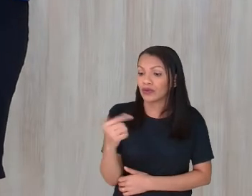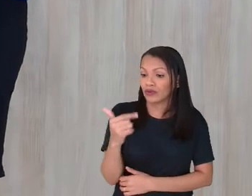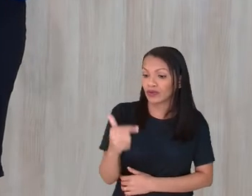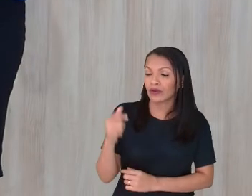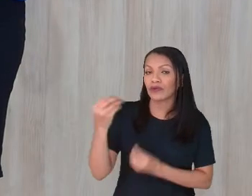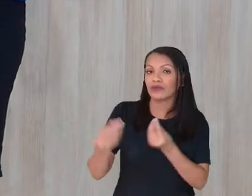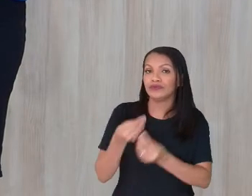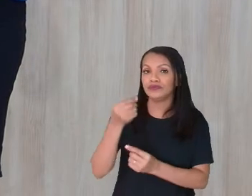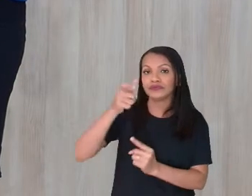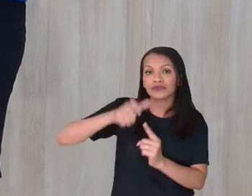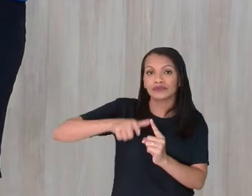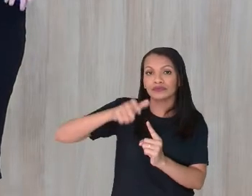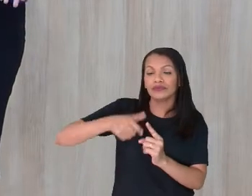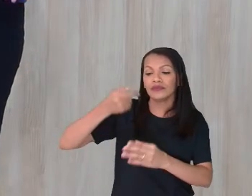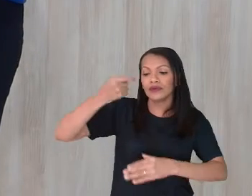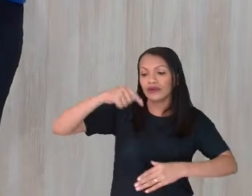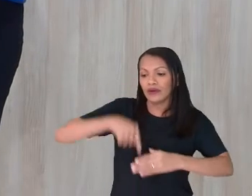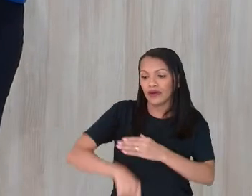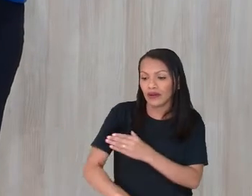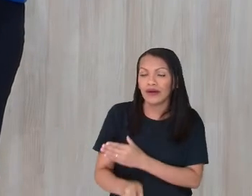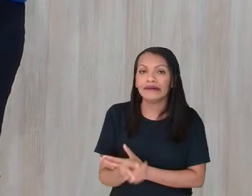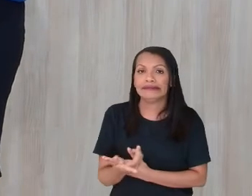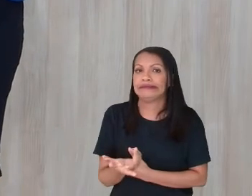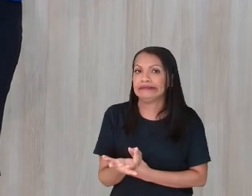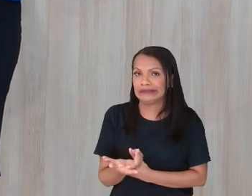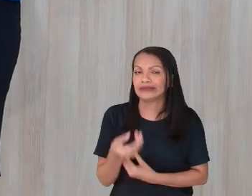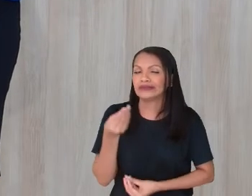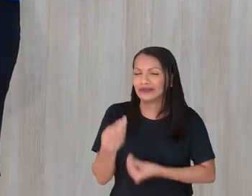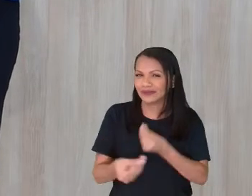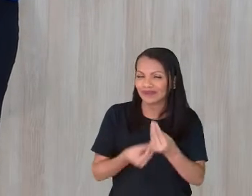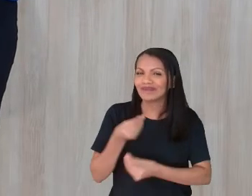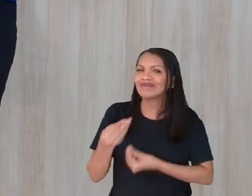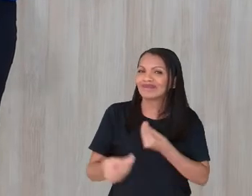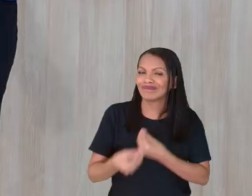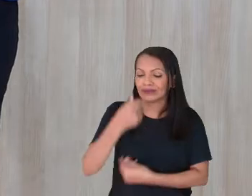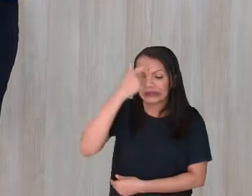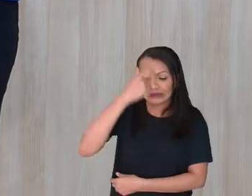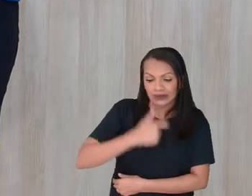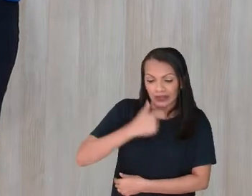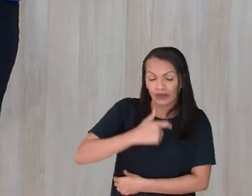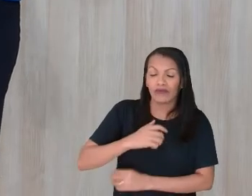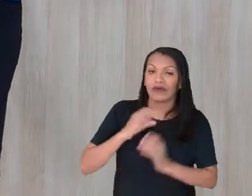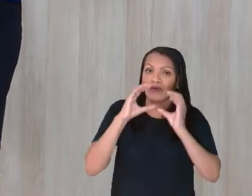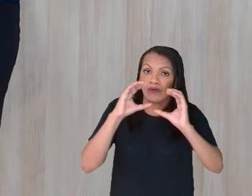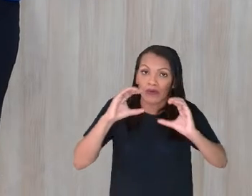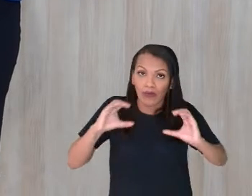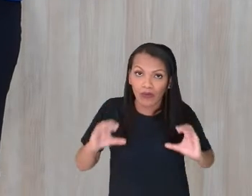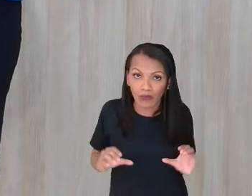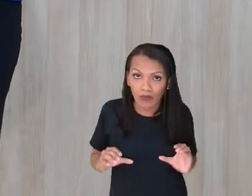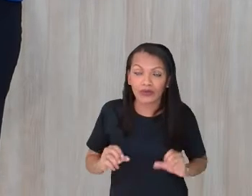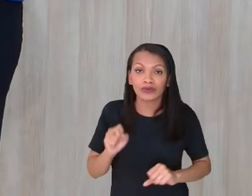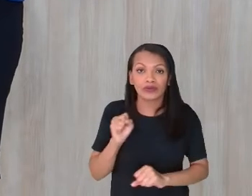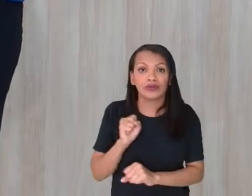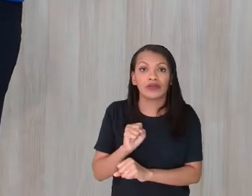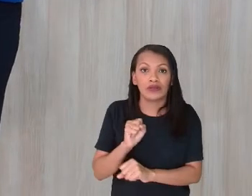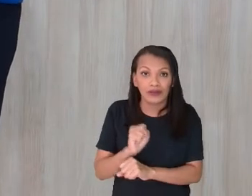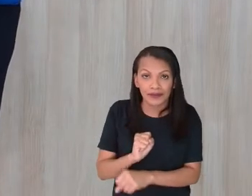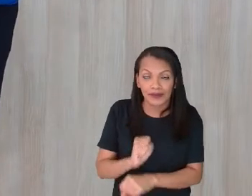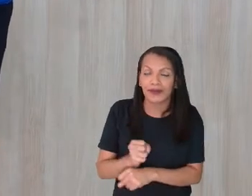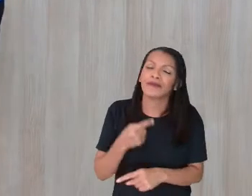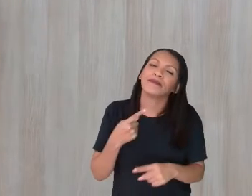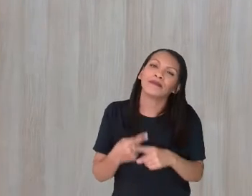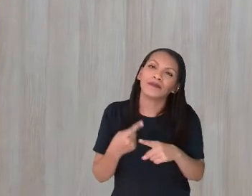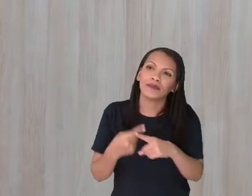personagem, um aprofundamento de caráter, né? Elas vão se comportar da maneira que se espera, porque a gente está falando de